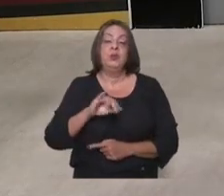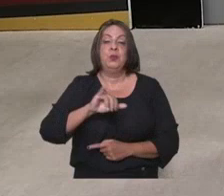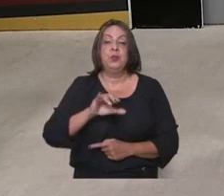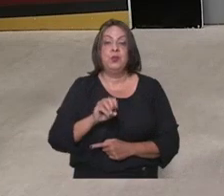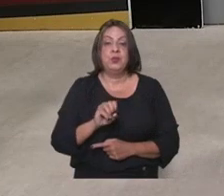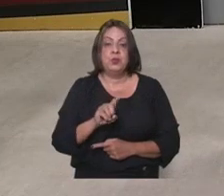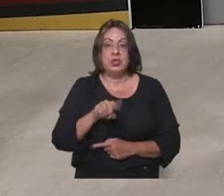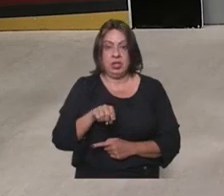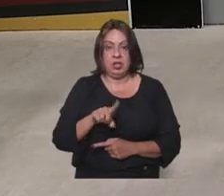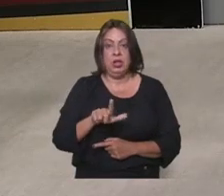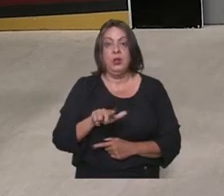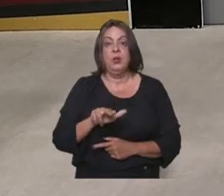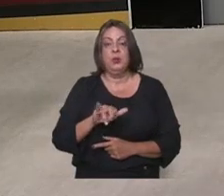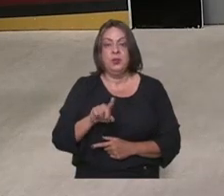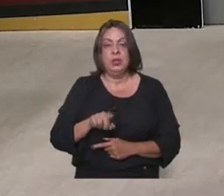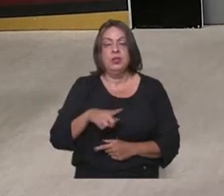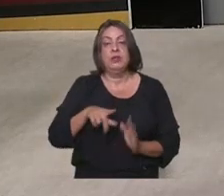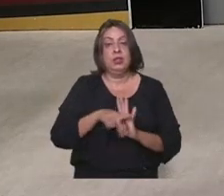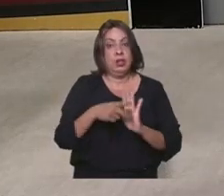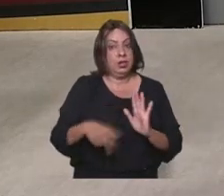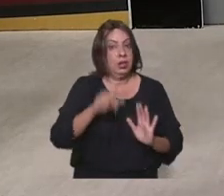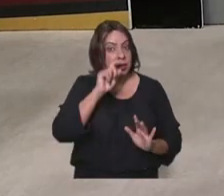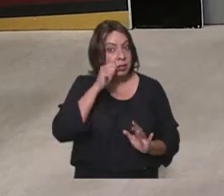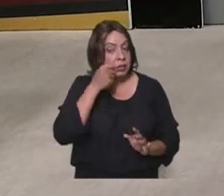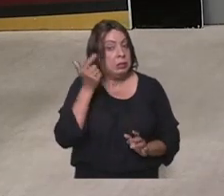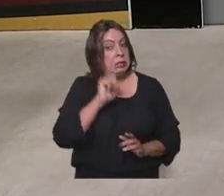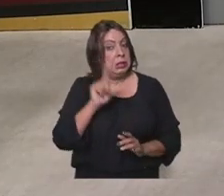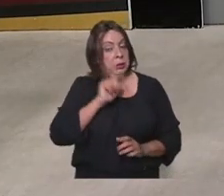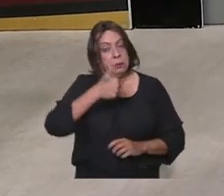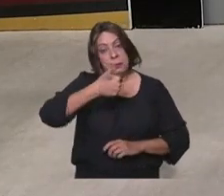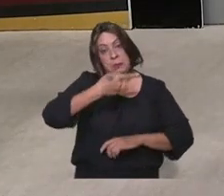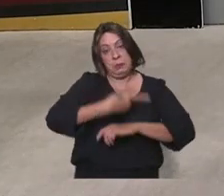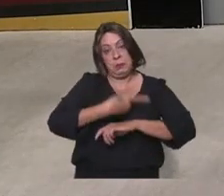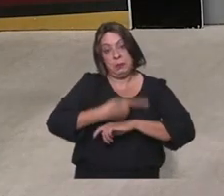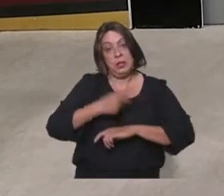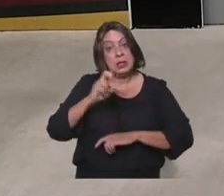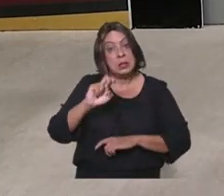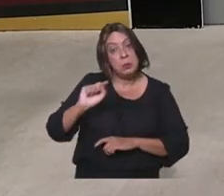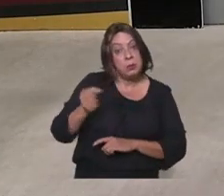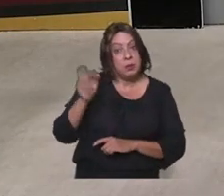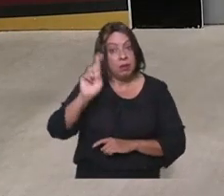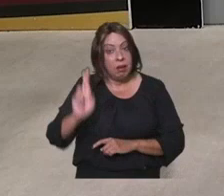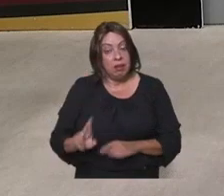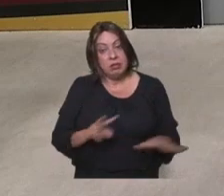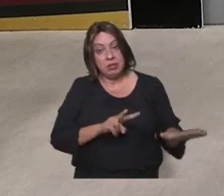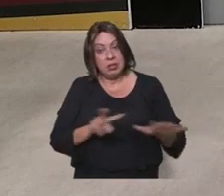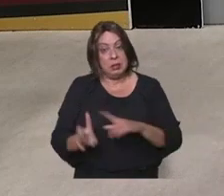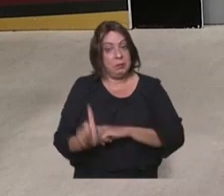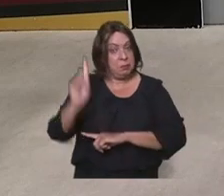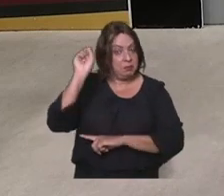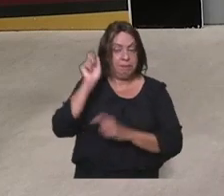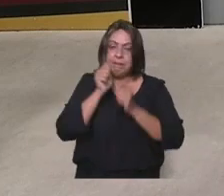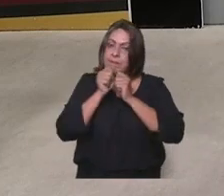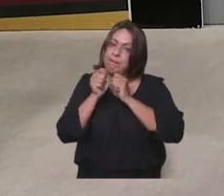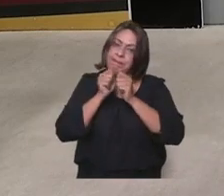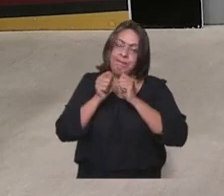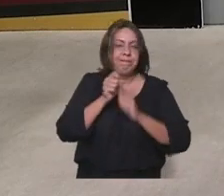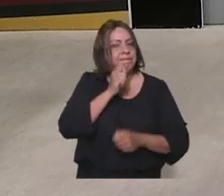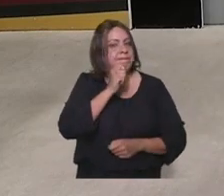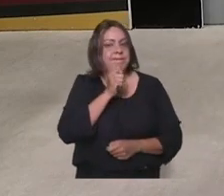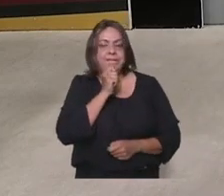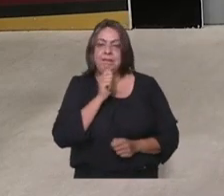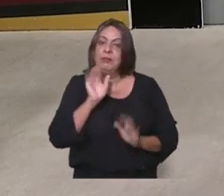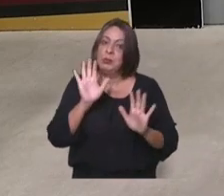Luiz, daqui de Aracaju, que foi contemplado com R$5.000 no primeiro prêmio semana passada. Não pôde registrar entrevista com a nossa